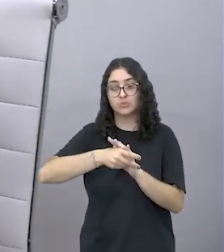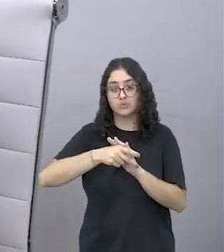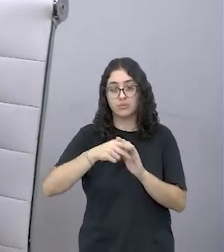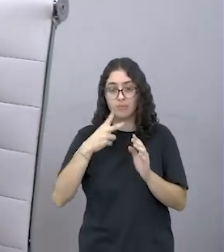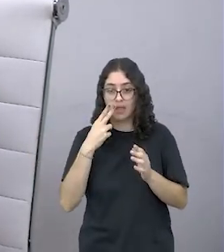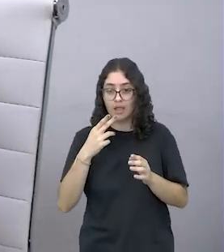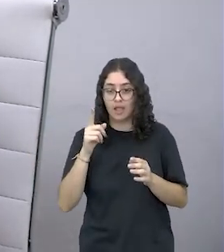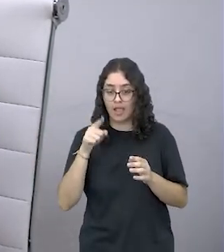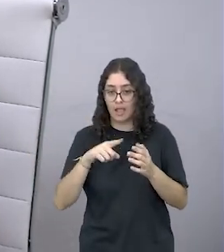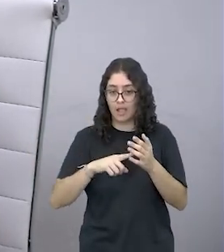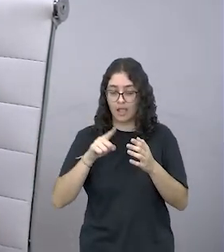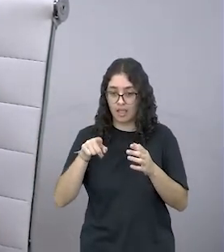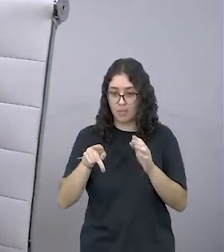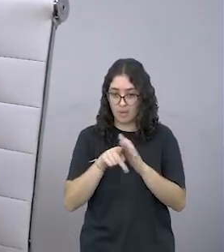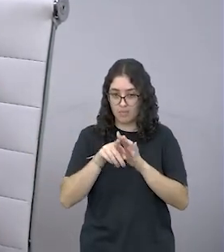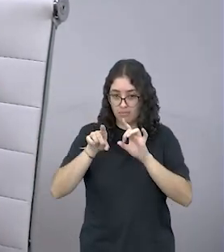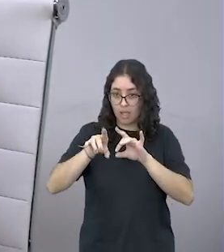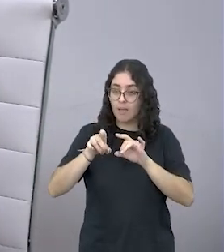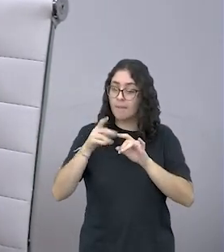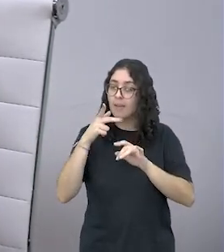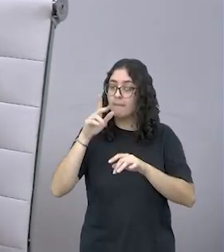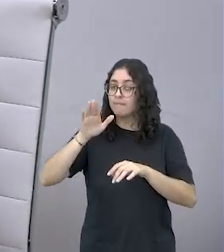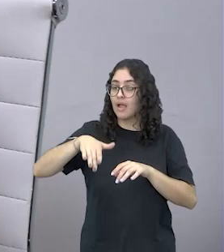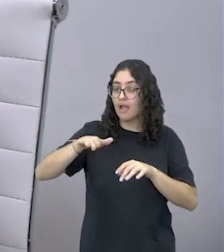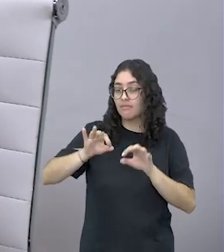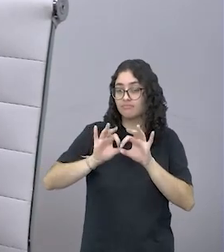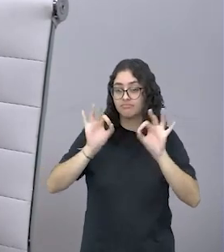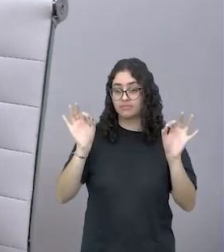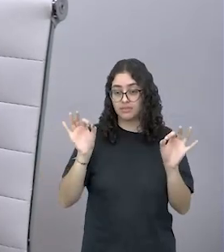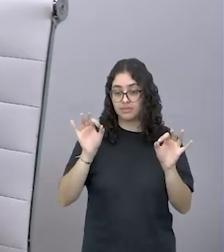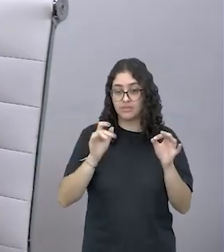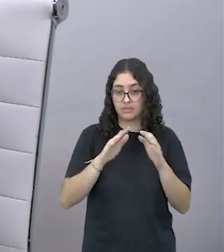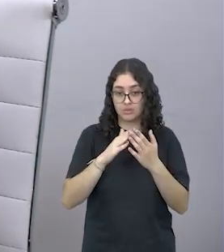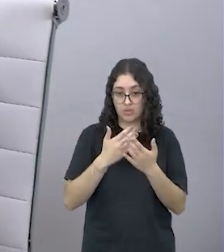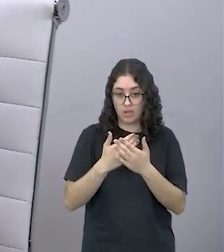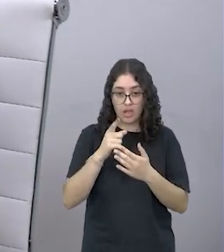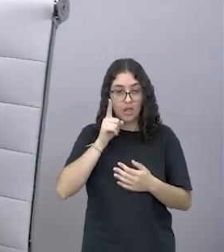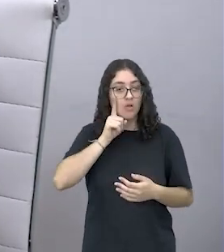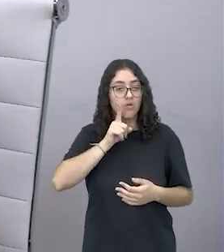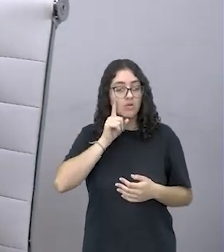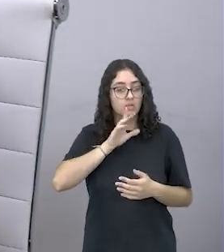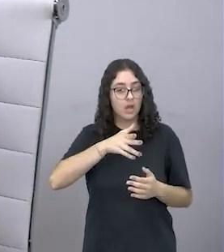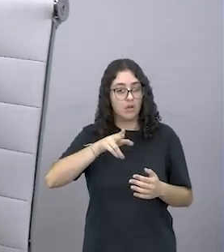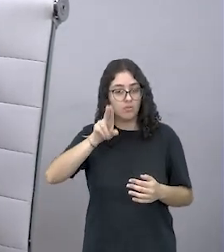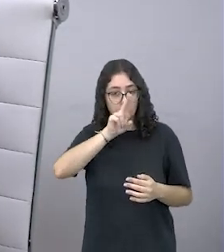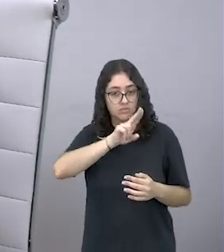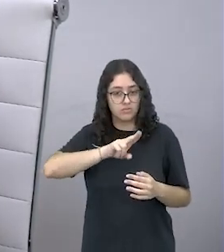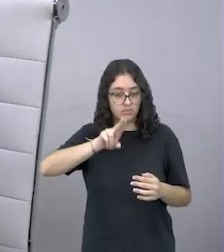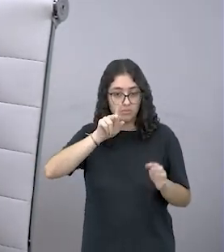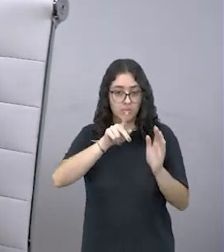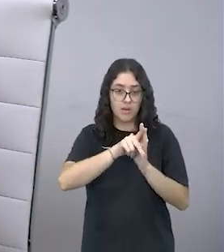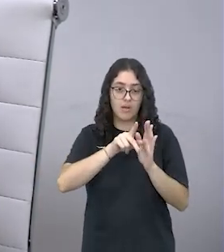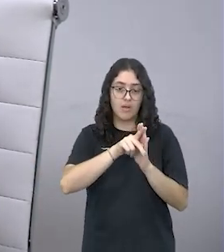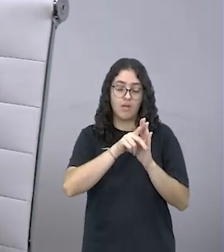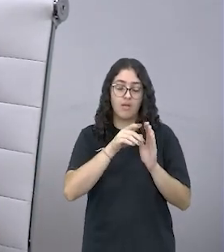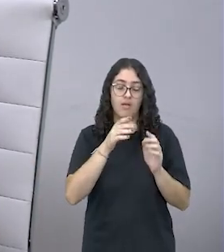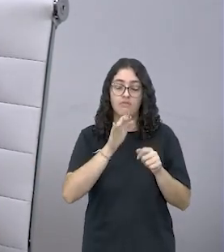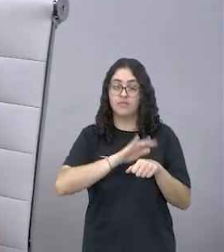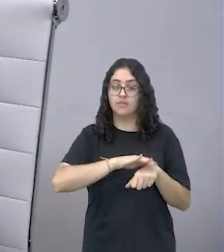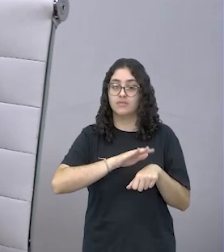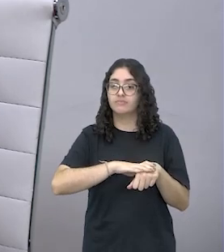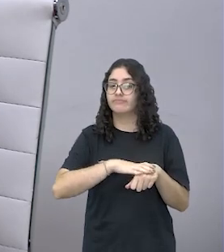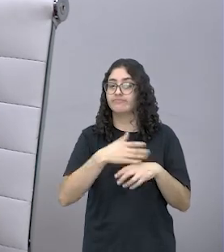mais barata. Então, a partir daí, muitas escolas nos Estados Unidos já utilizam kits para fazer esse tipo